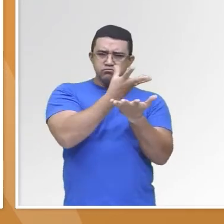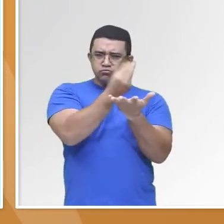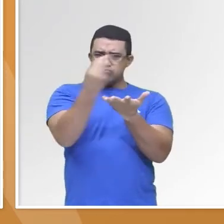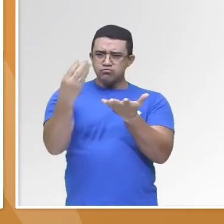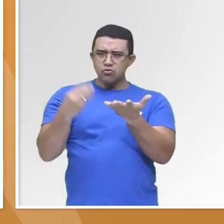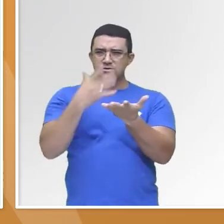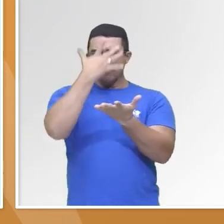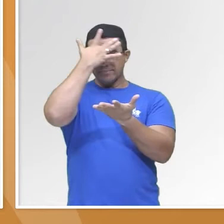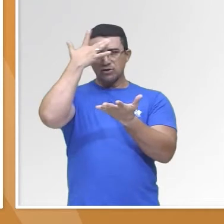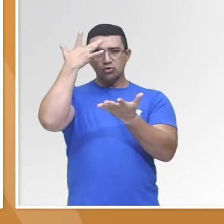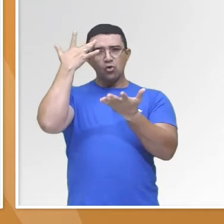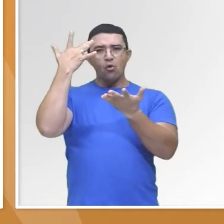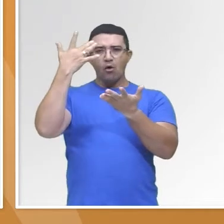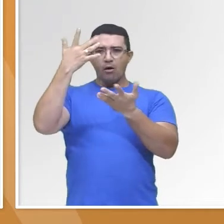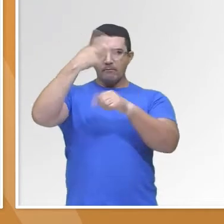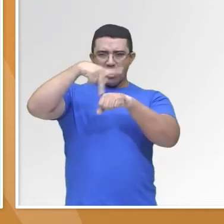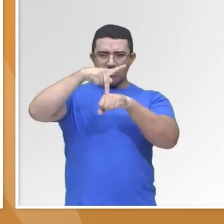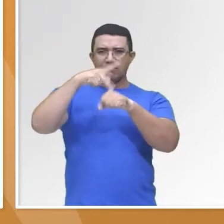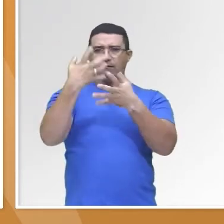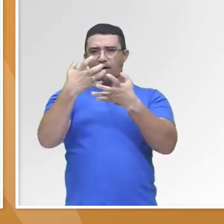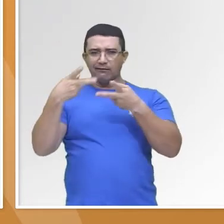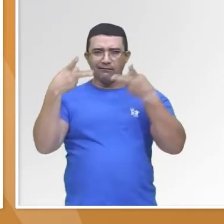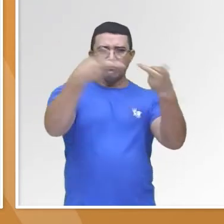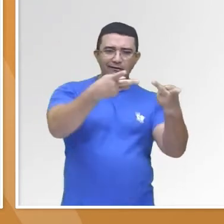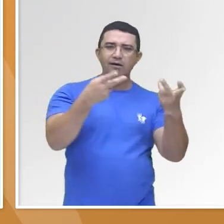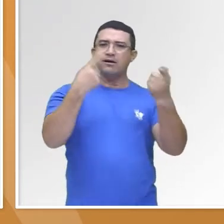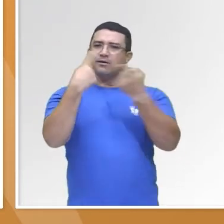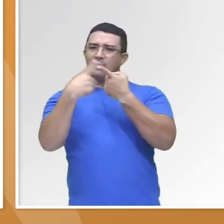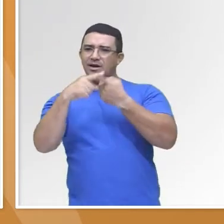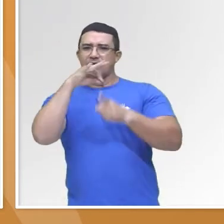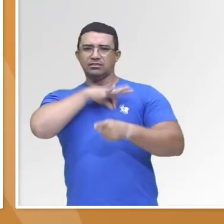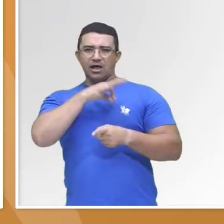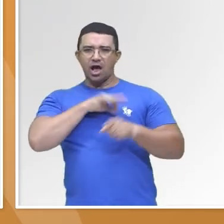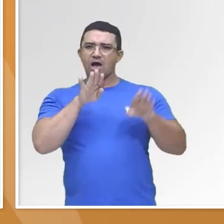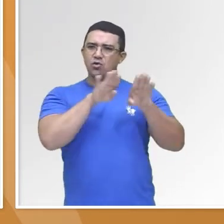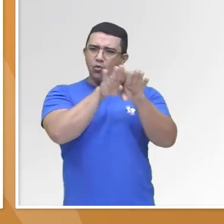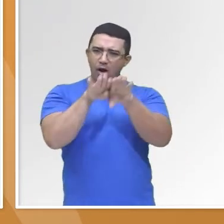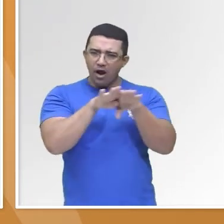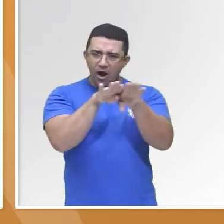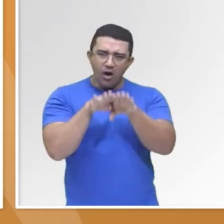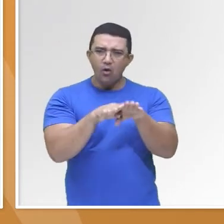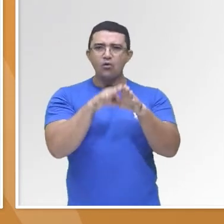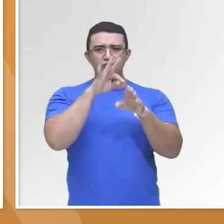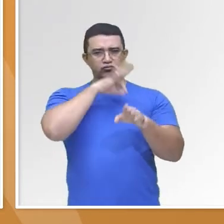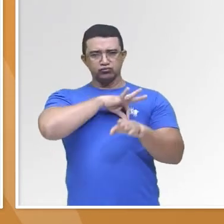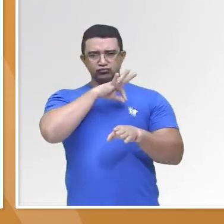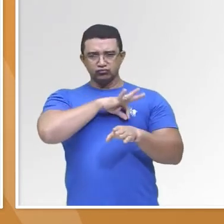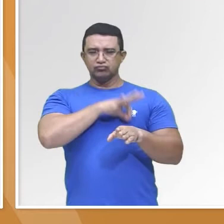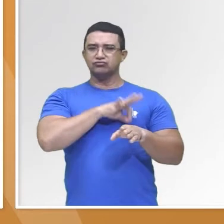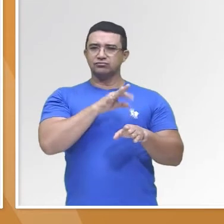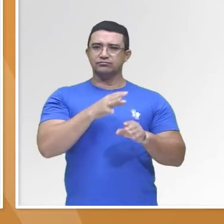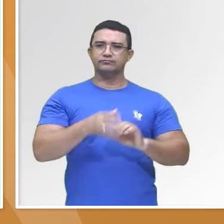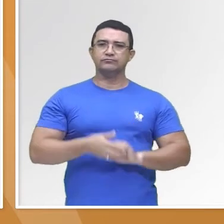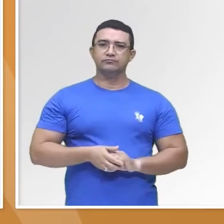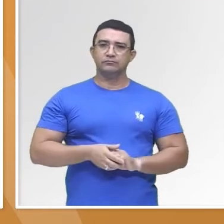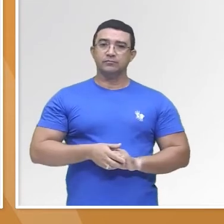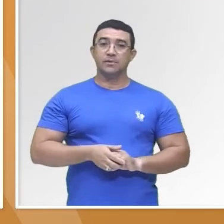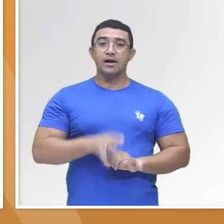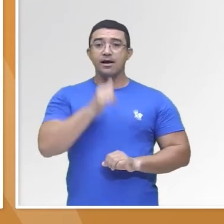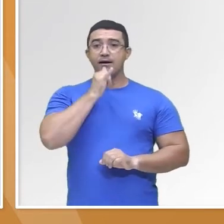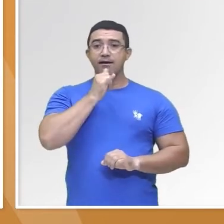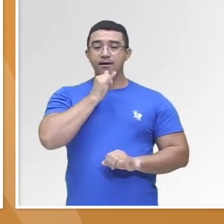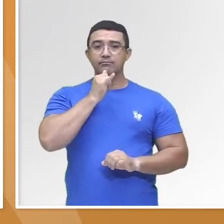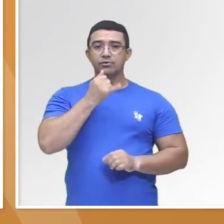justamente por conta dessa forma mais igualitária, né, de renda, de distribuição de renda. Exemplo disso